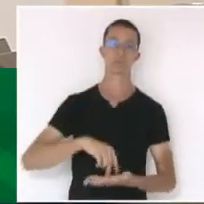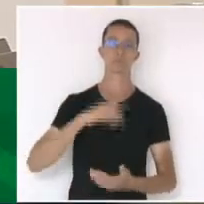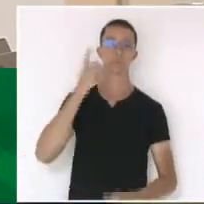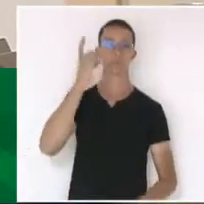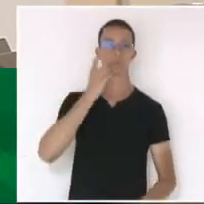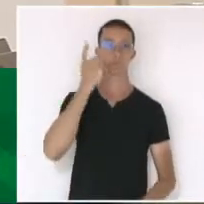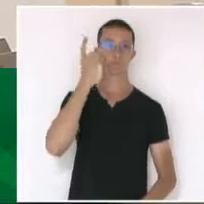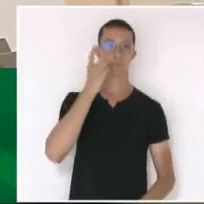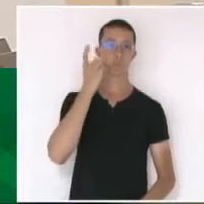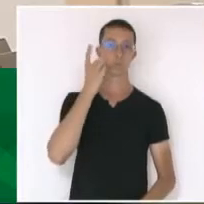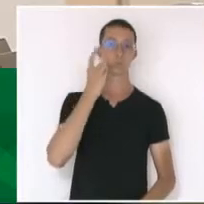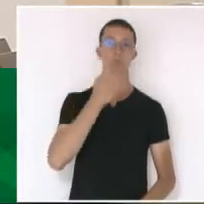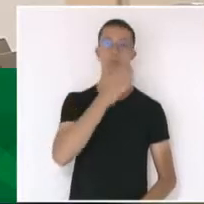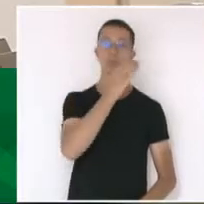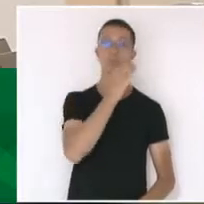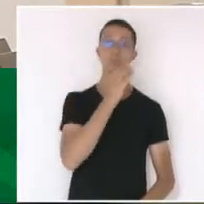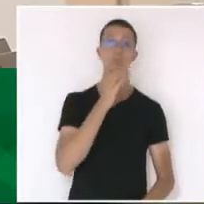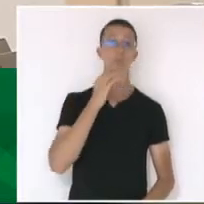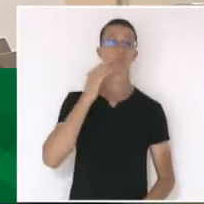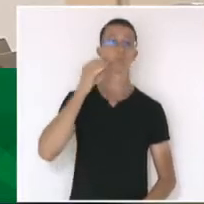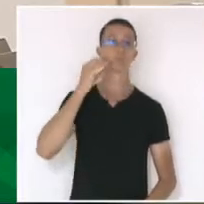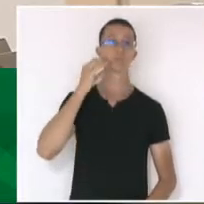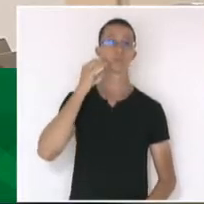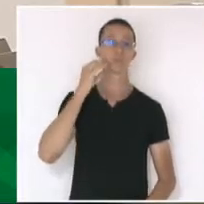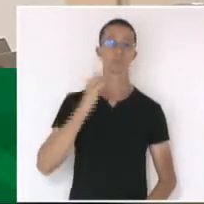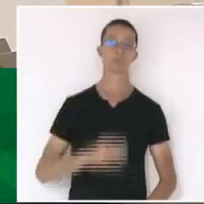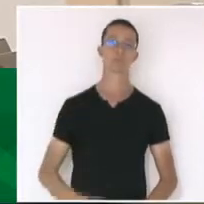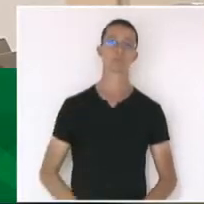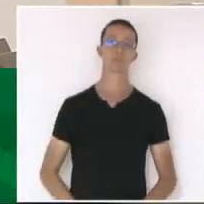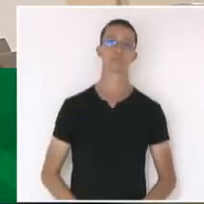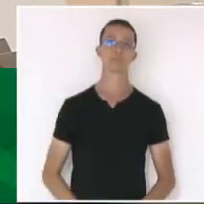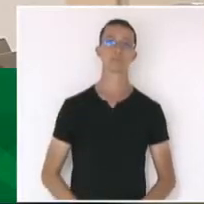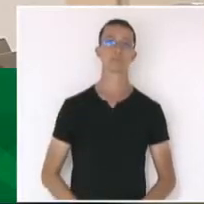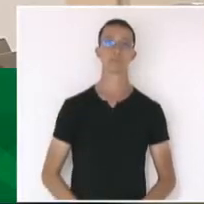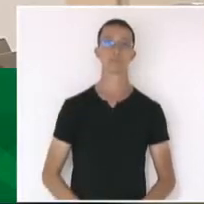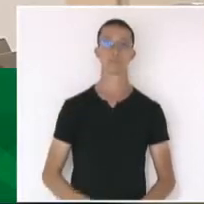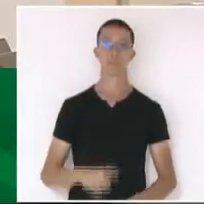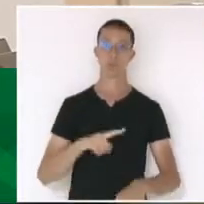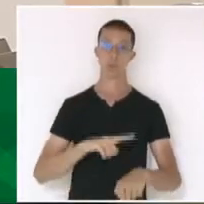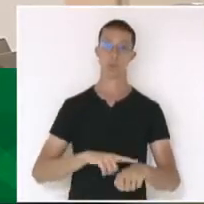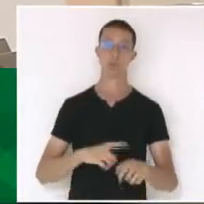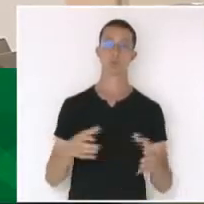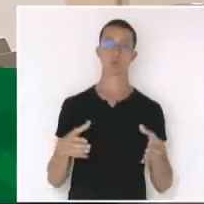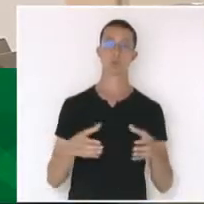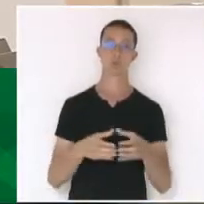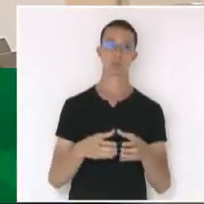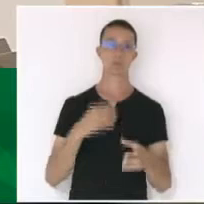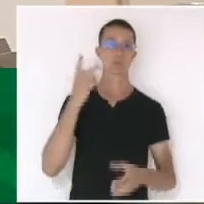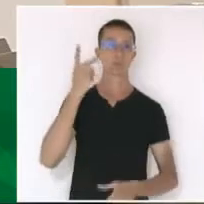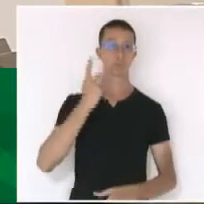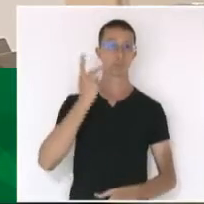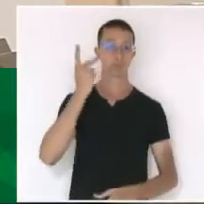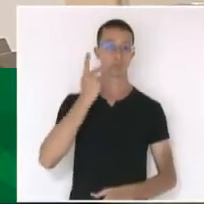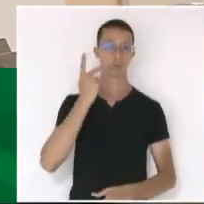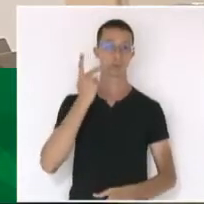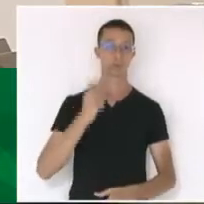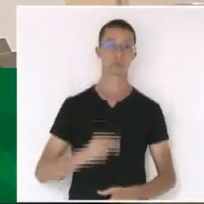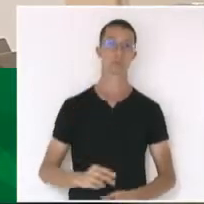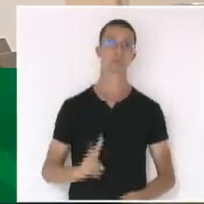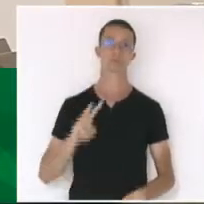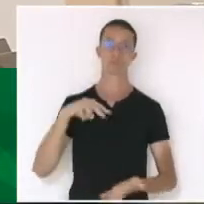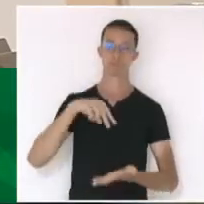senhor Deputado Roberto Salum grande expediente neste horário destinado aos partidos políticos